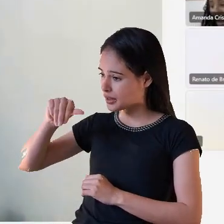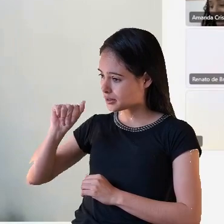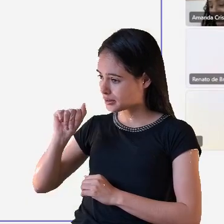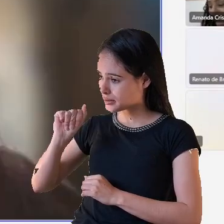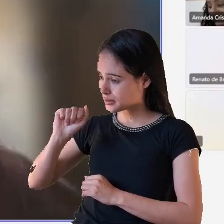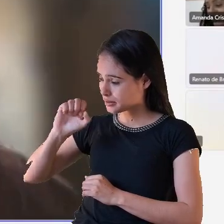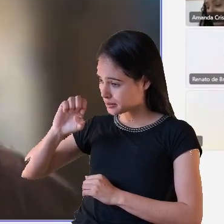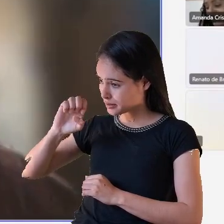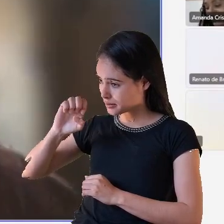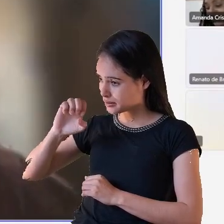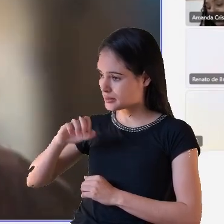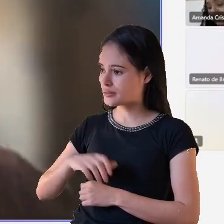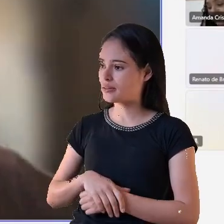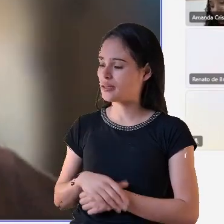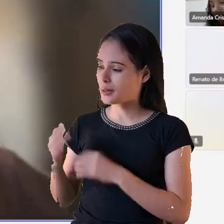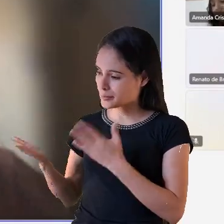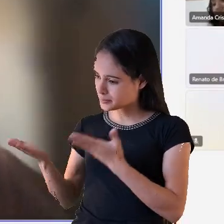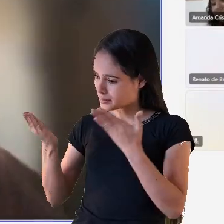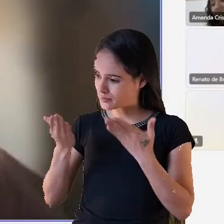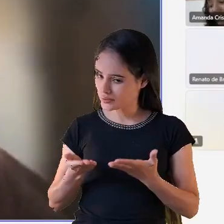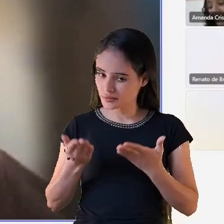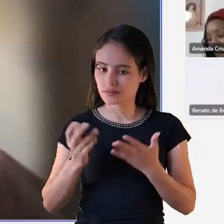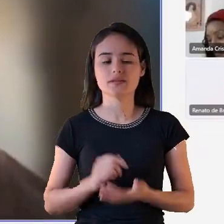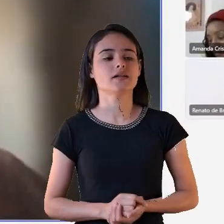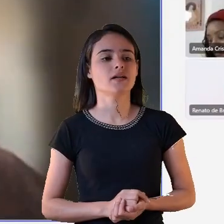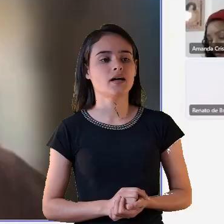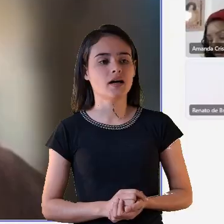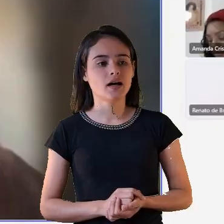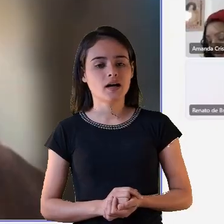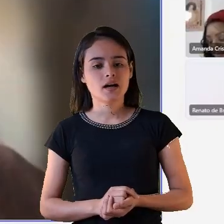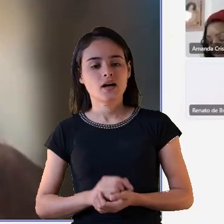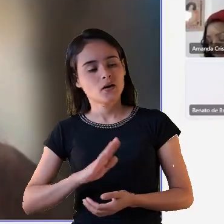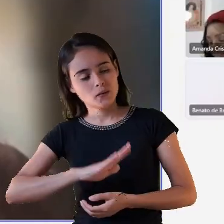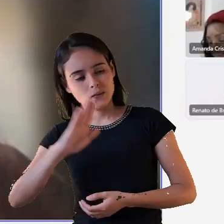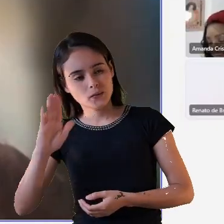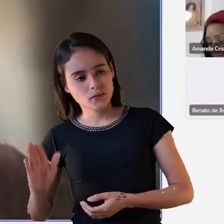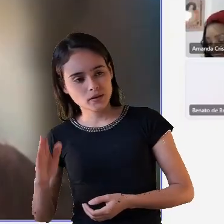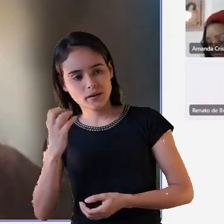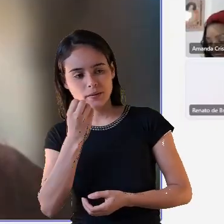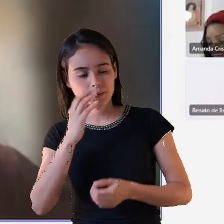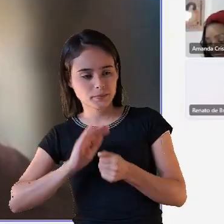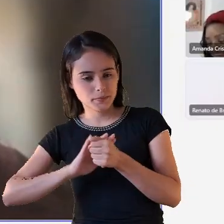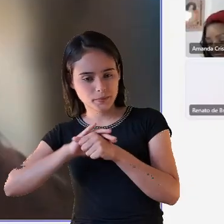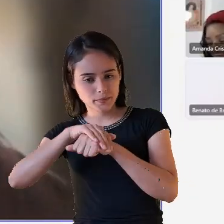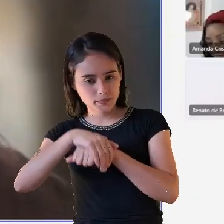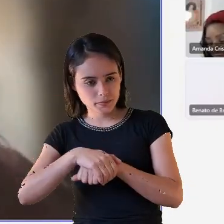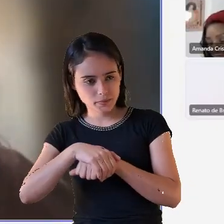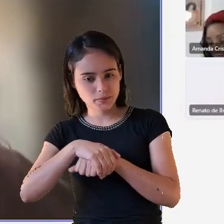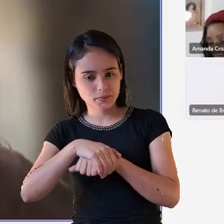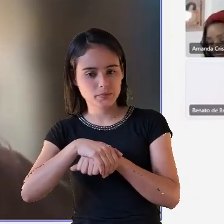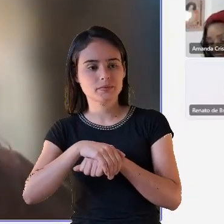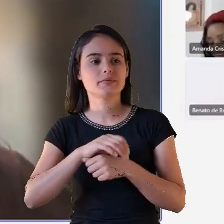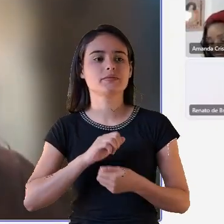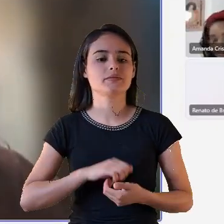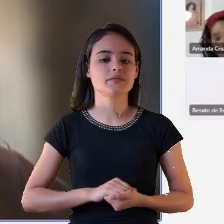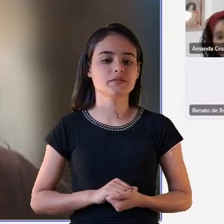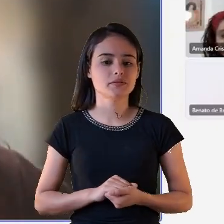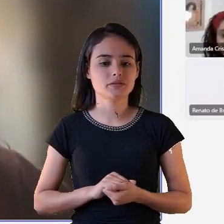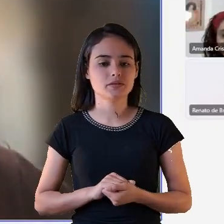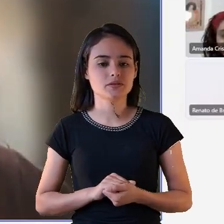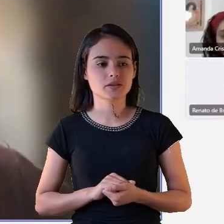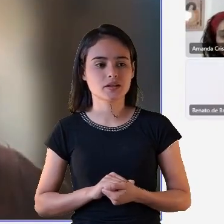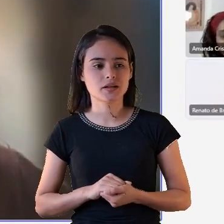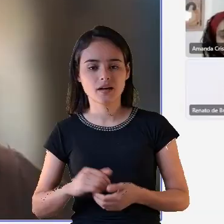Obrigada, Lelo. Boa noite, pessoal. Boa noite, Amanda também. Como a Amanda falou, mais uma vez estamos